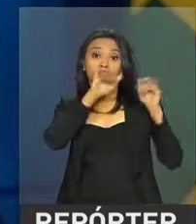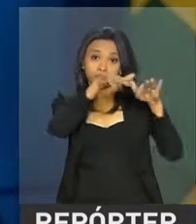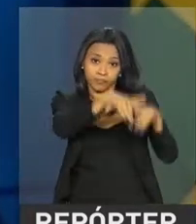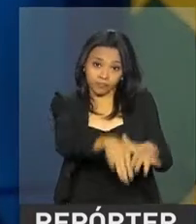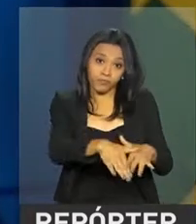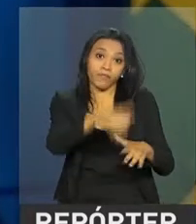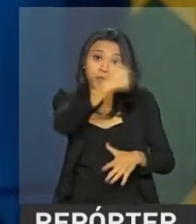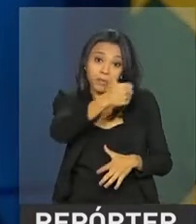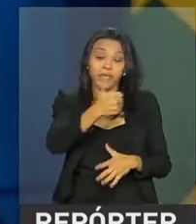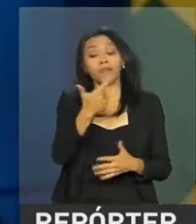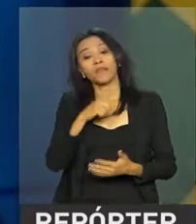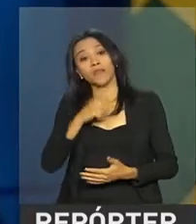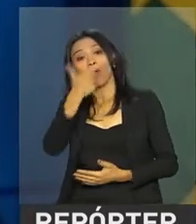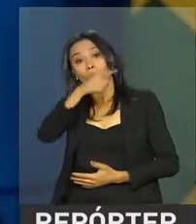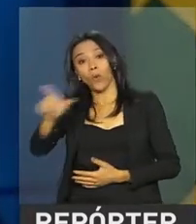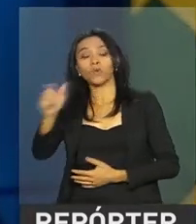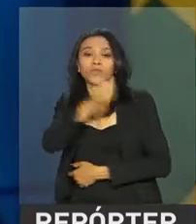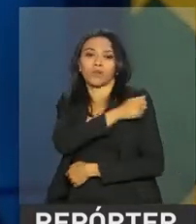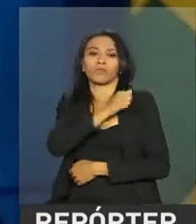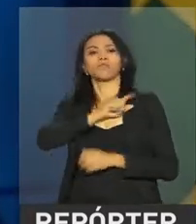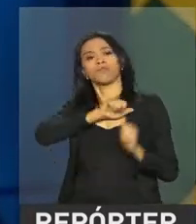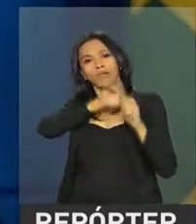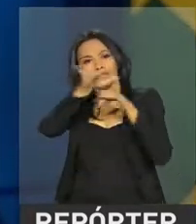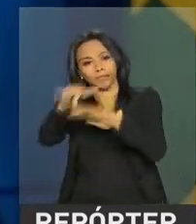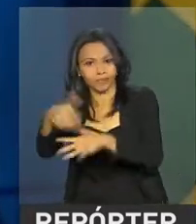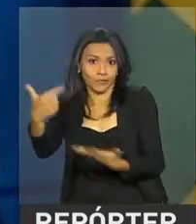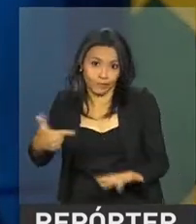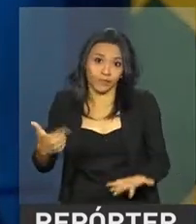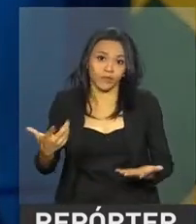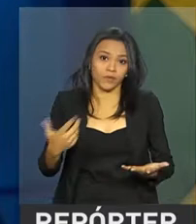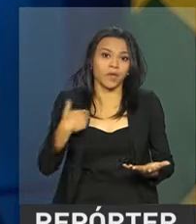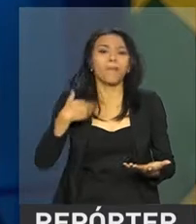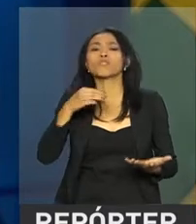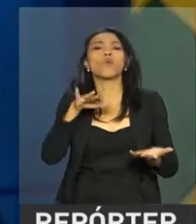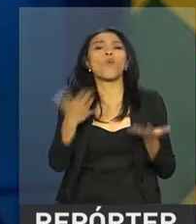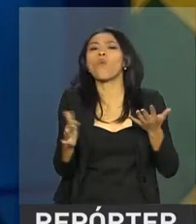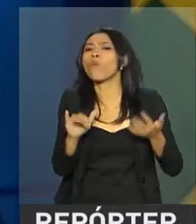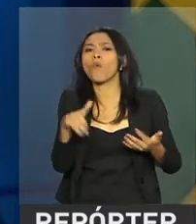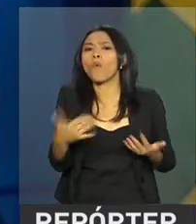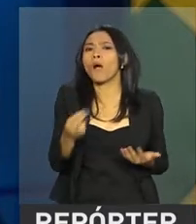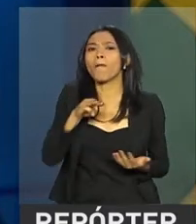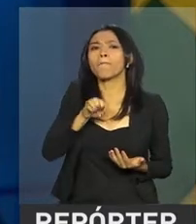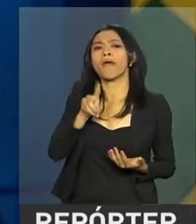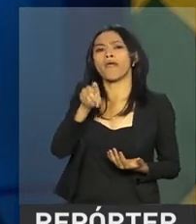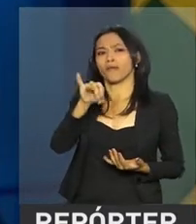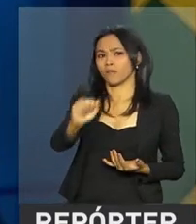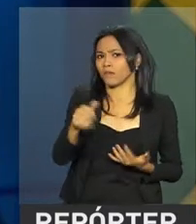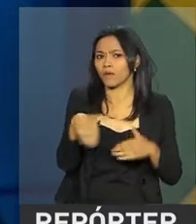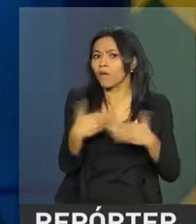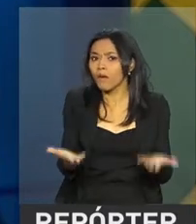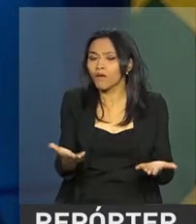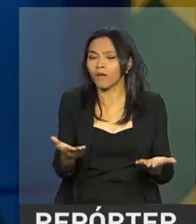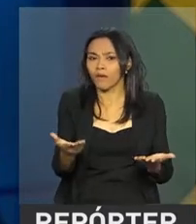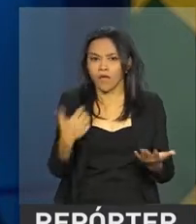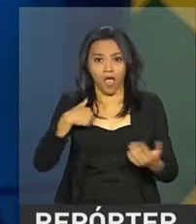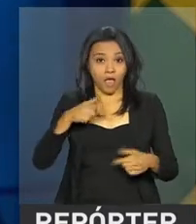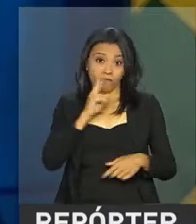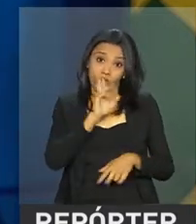primeiro e segundo dia. Mas a média... Não tem essa média. Na verdade,